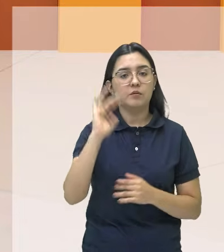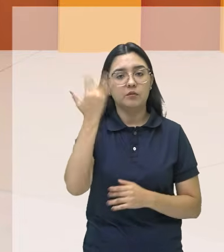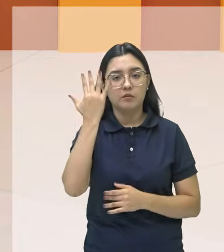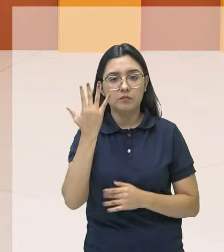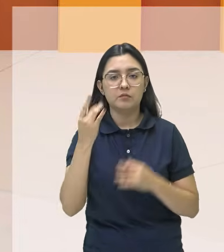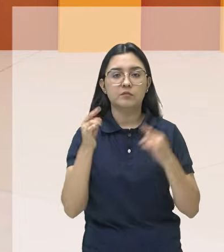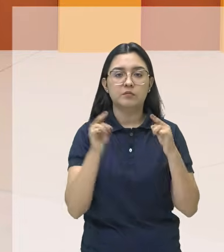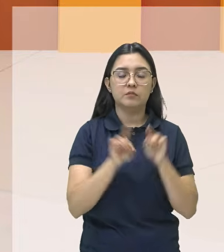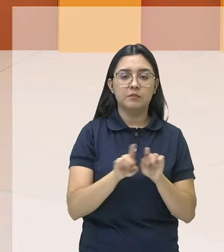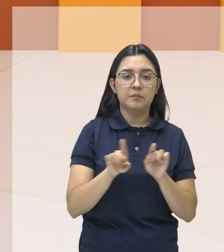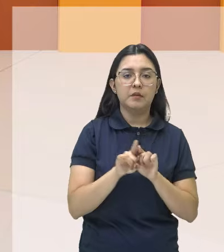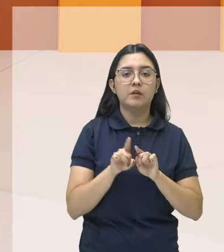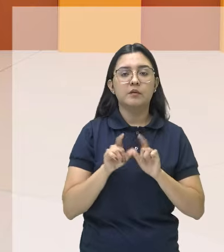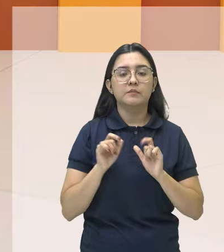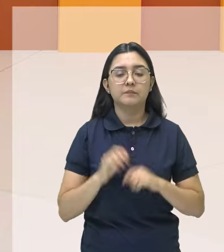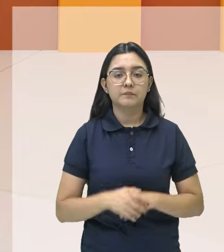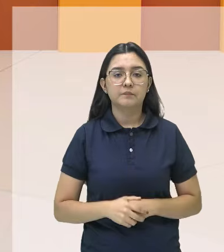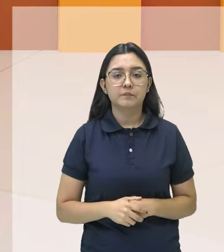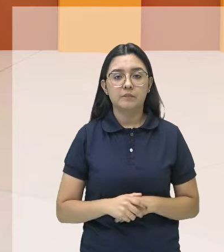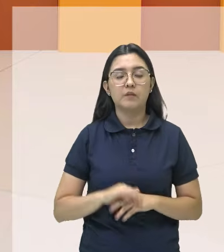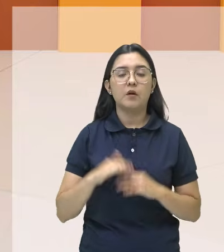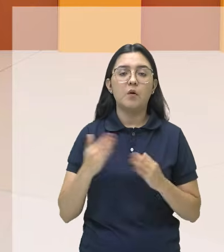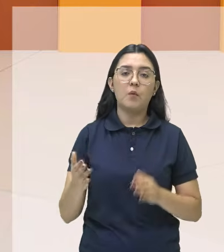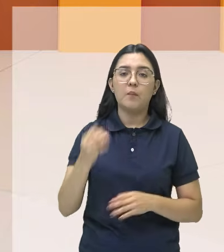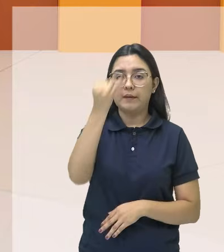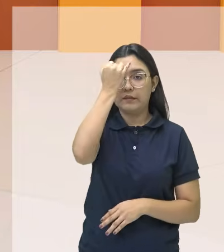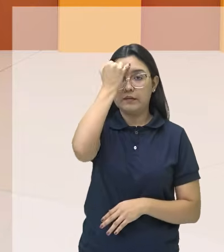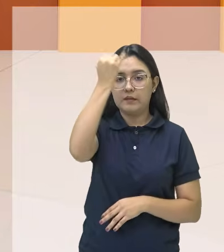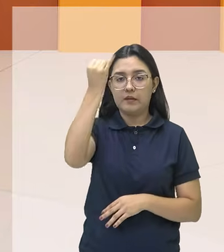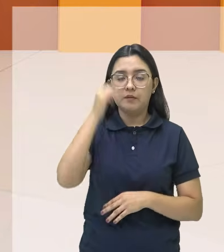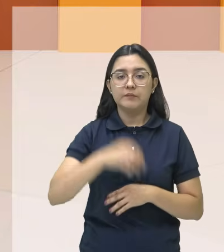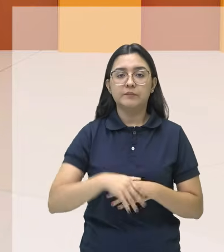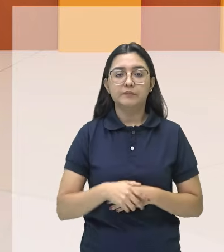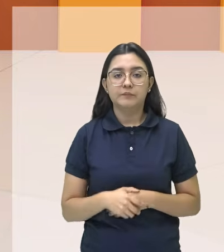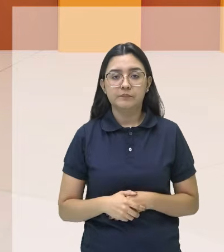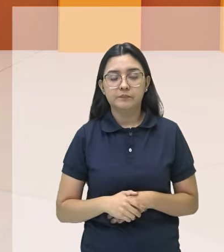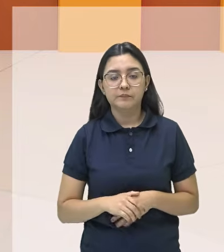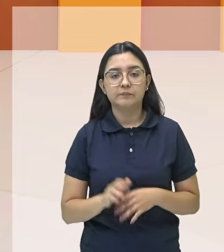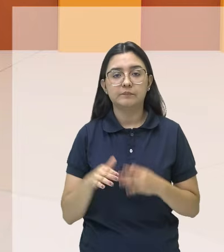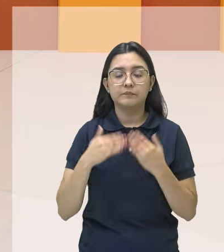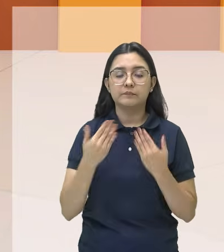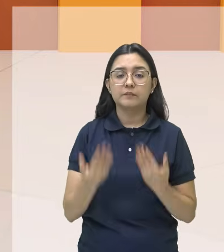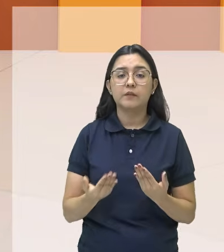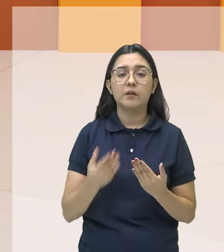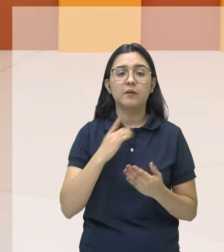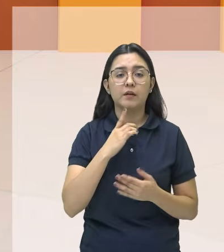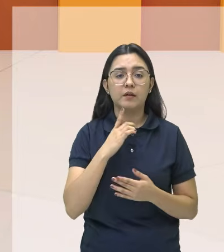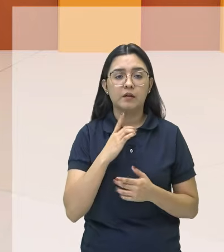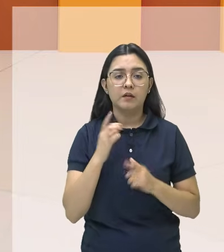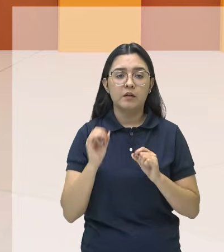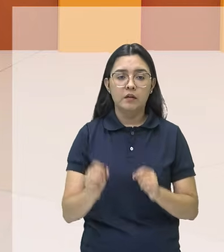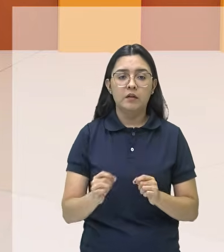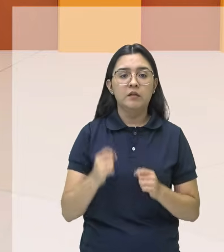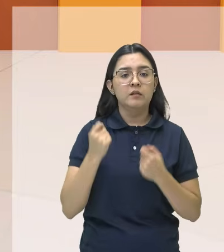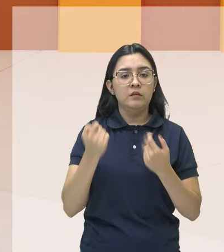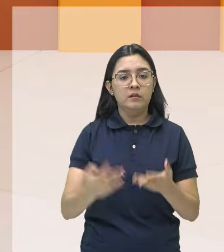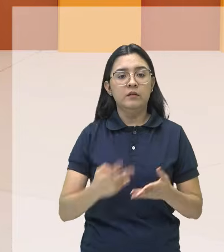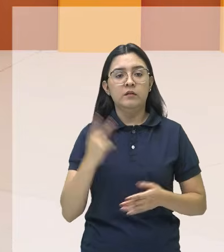uma determinada situação, ou mesmo a uma ideia. Então, é buscar esse motivo do